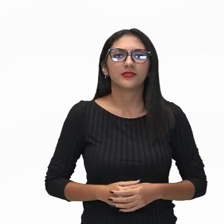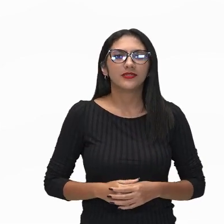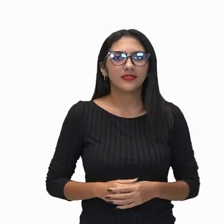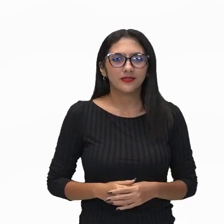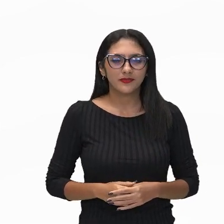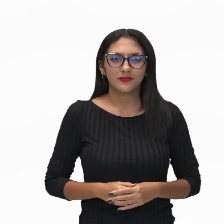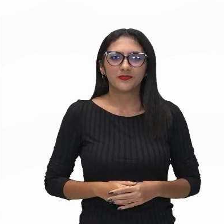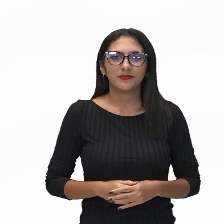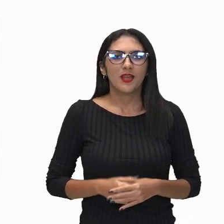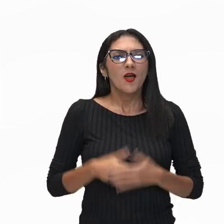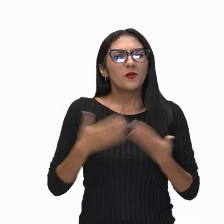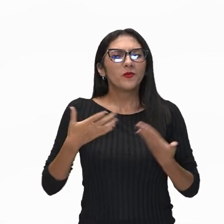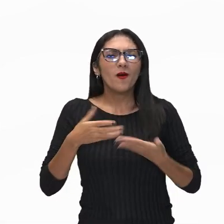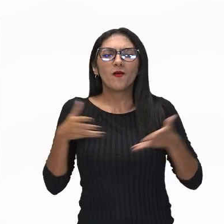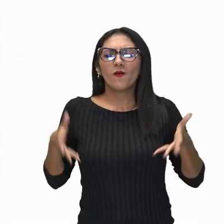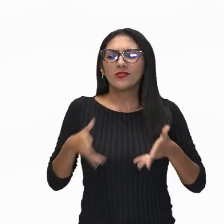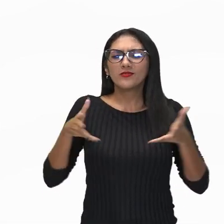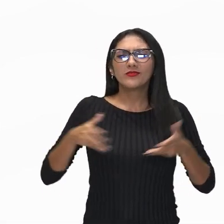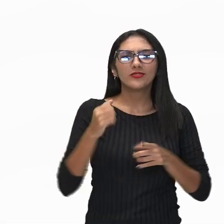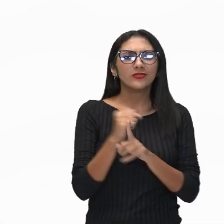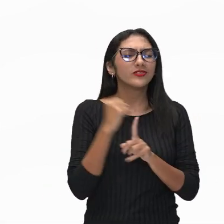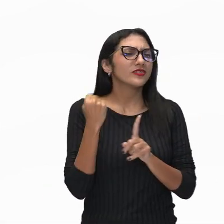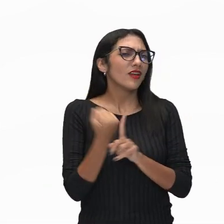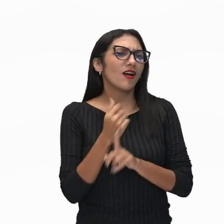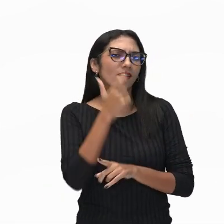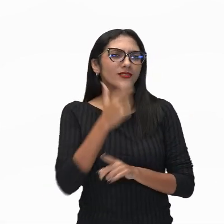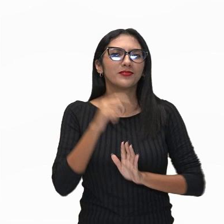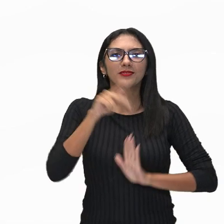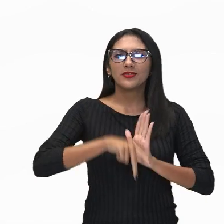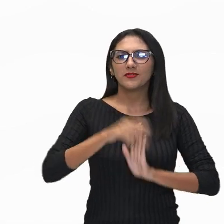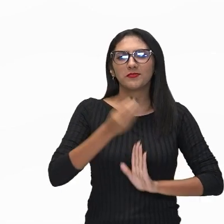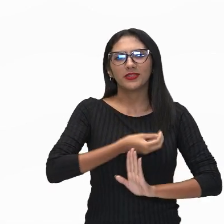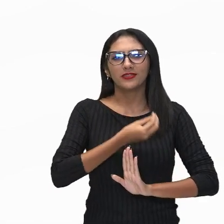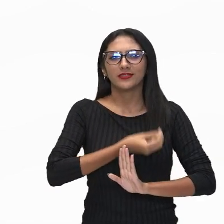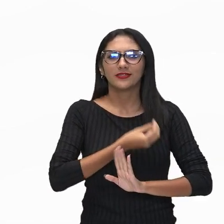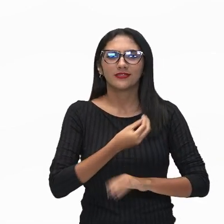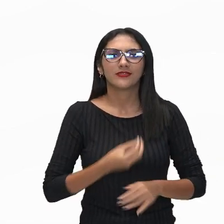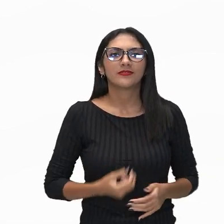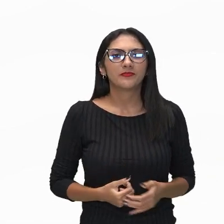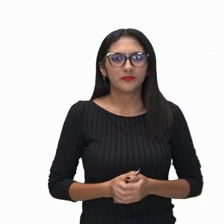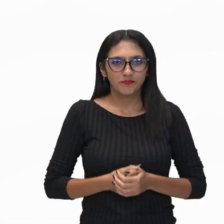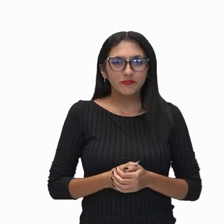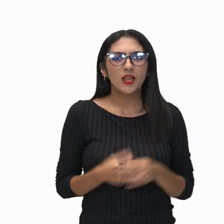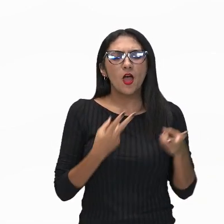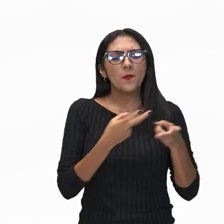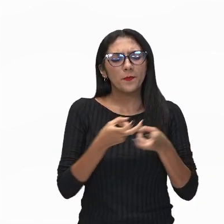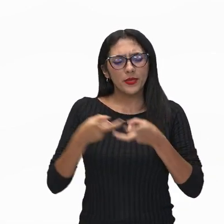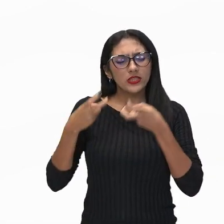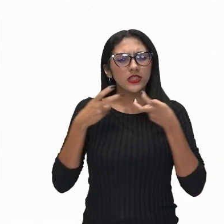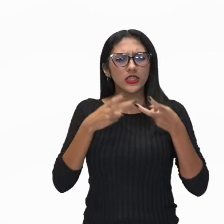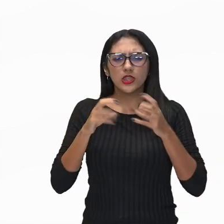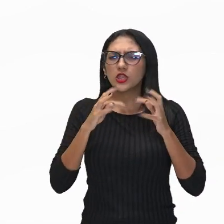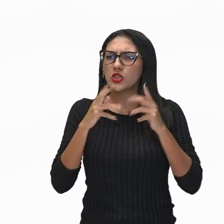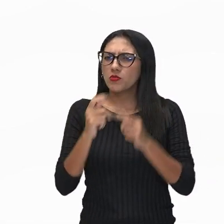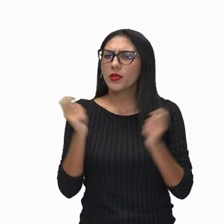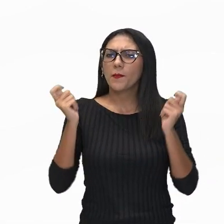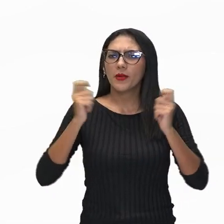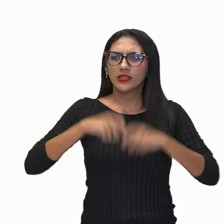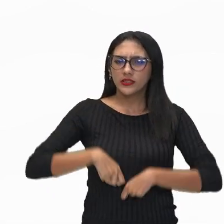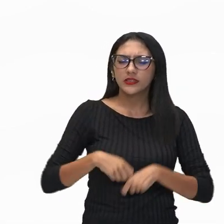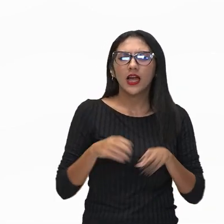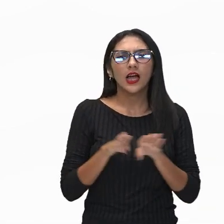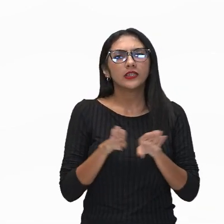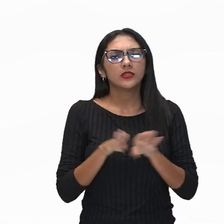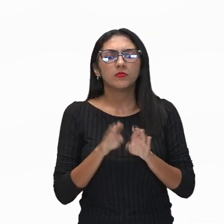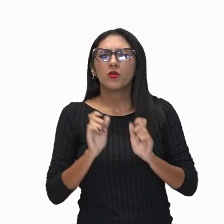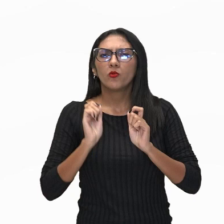qual a contribuição social do meu projeto de vida? Identifique suas potencialidades e